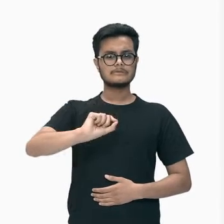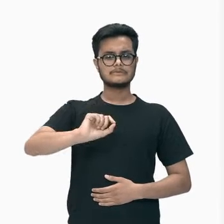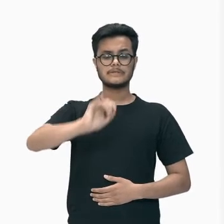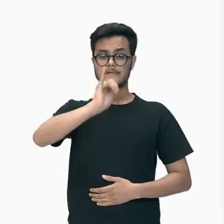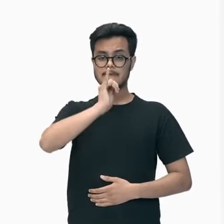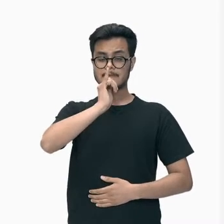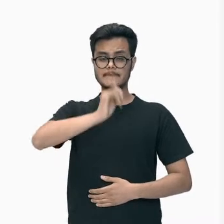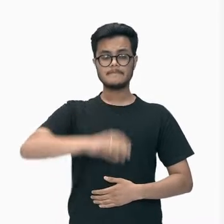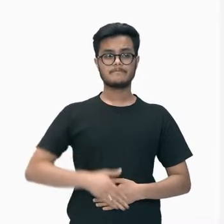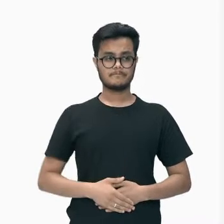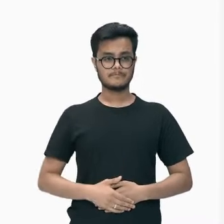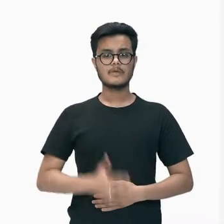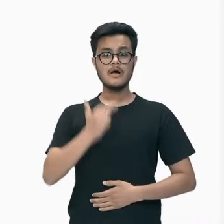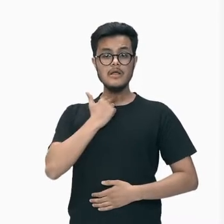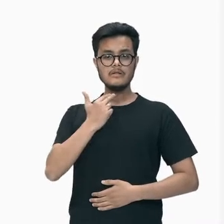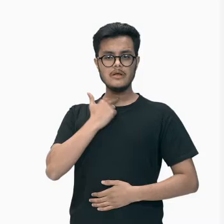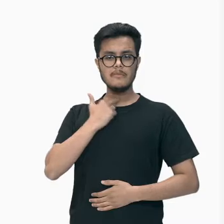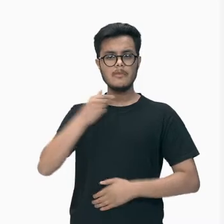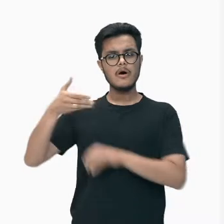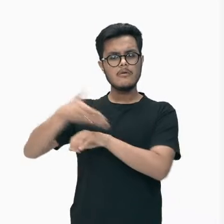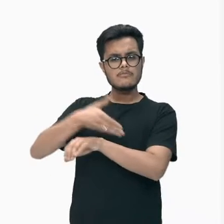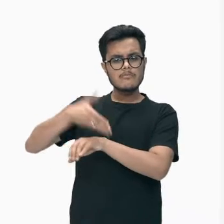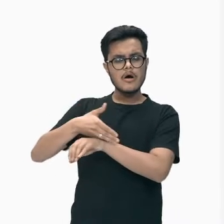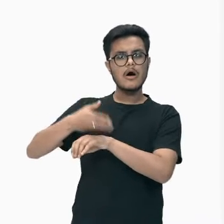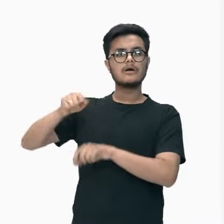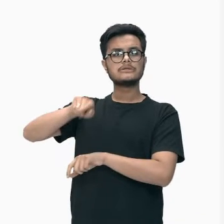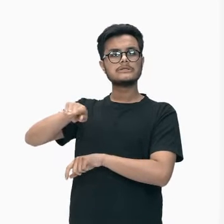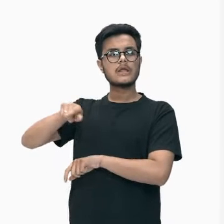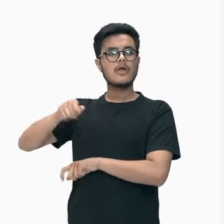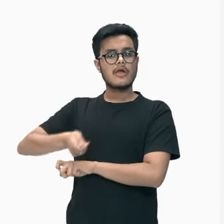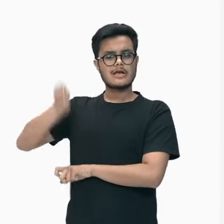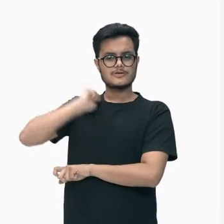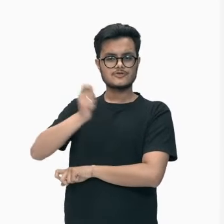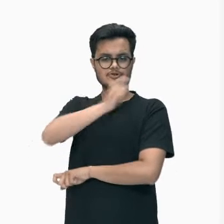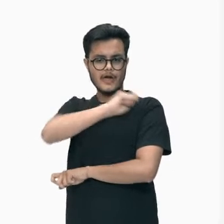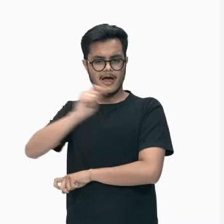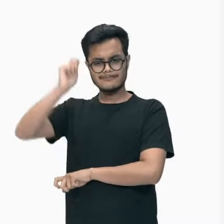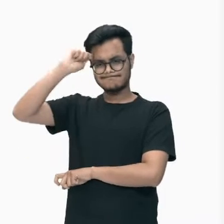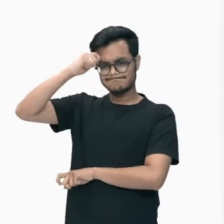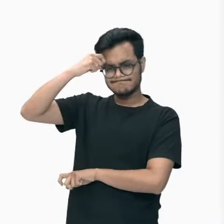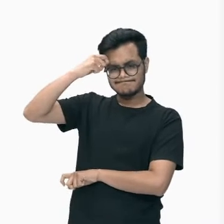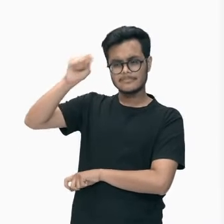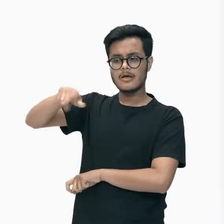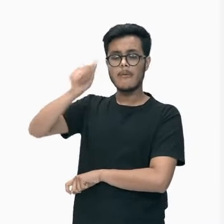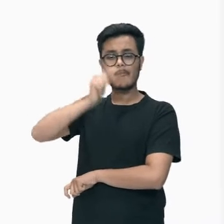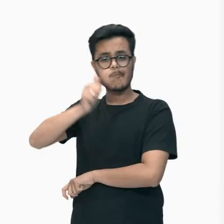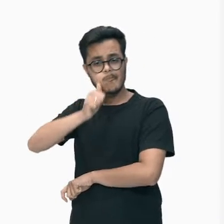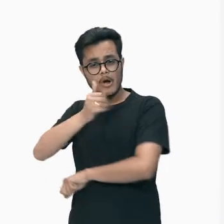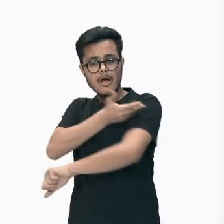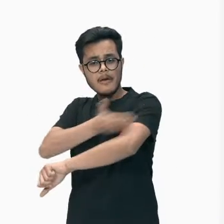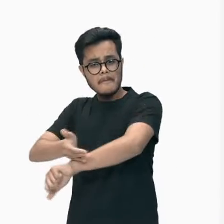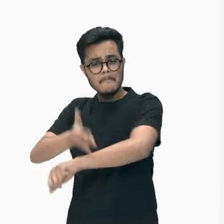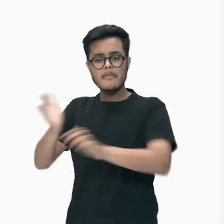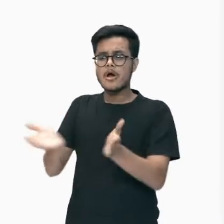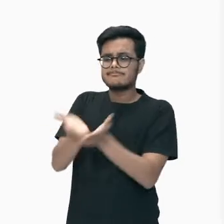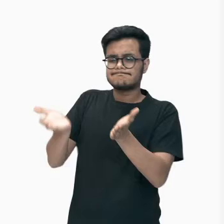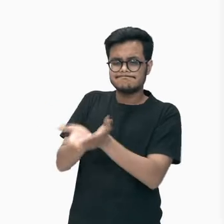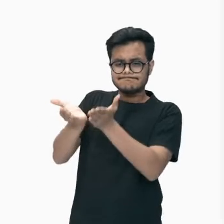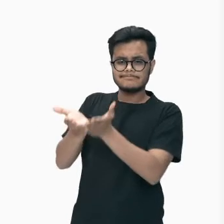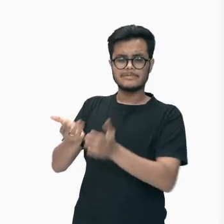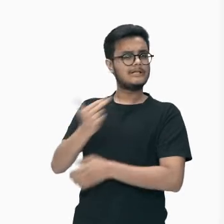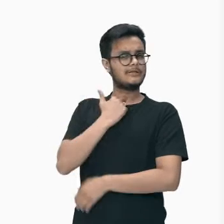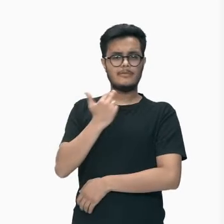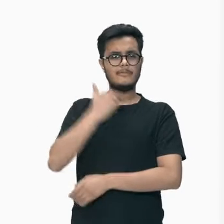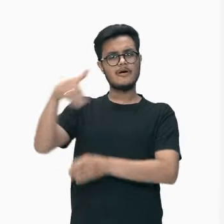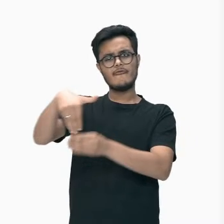a participação política dos negros escravizados, das mulheres e brancos empobrecidos. Esses não